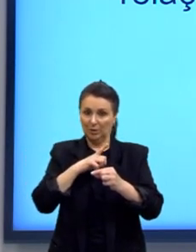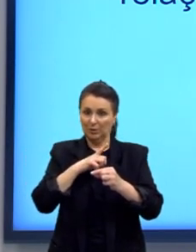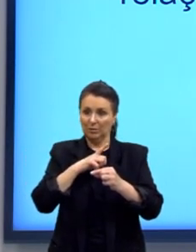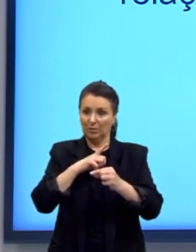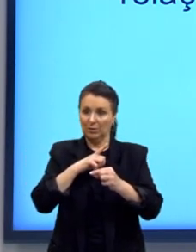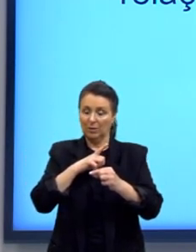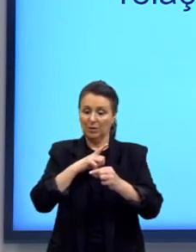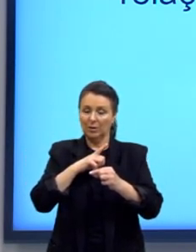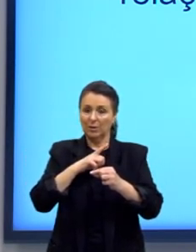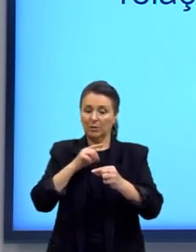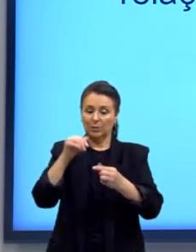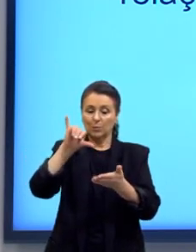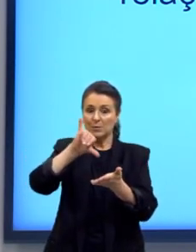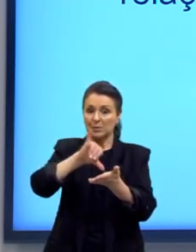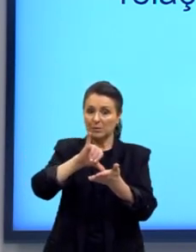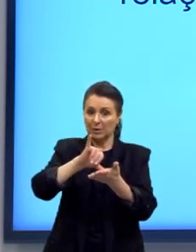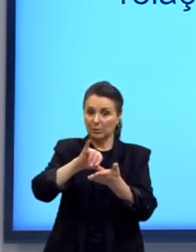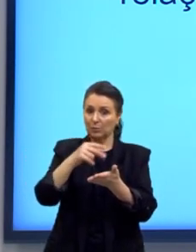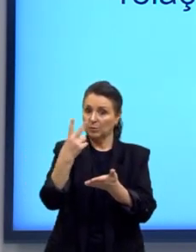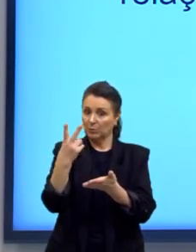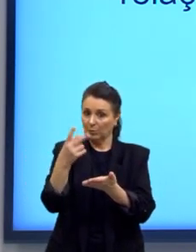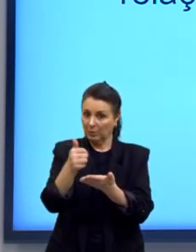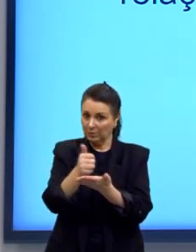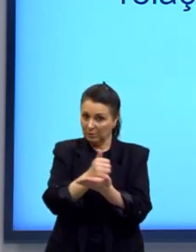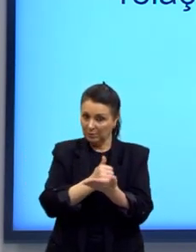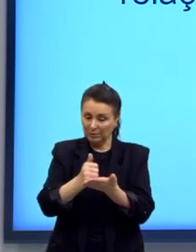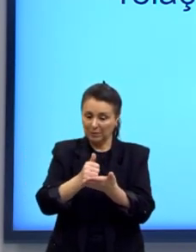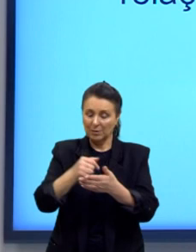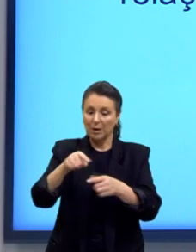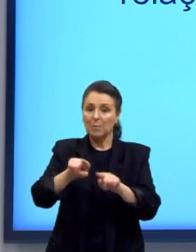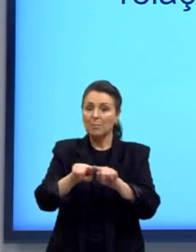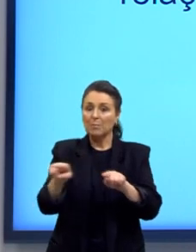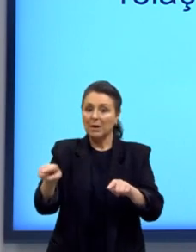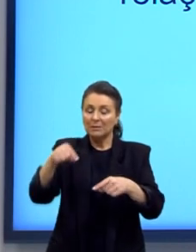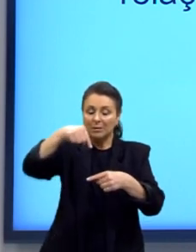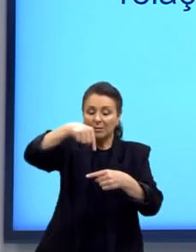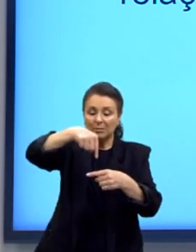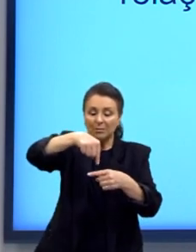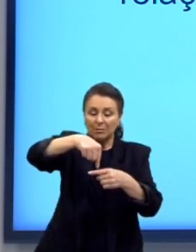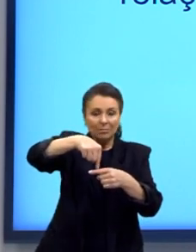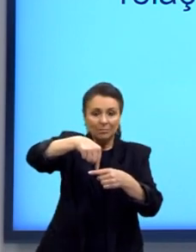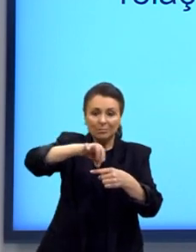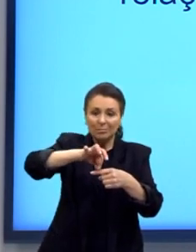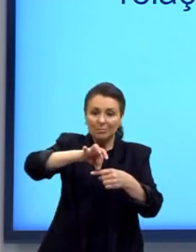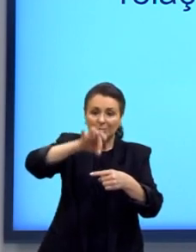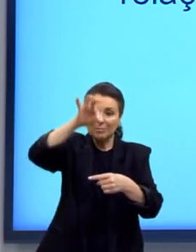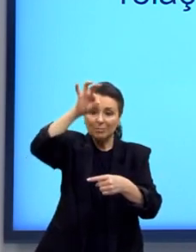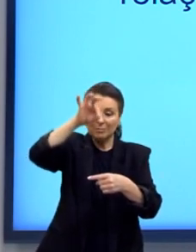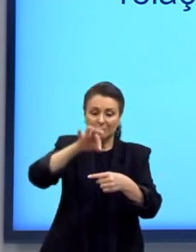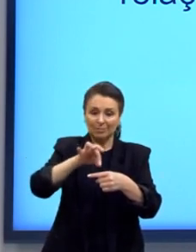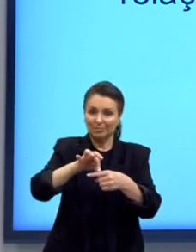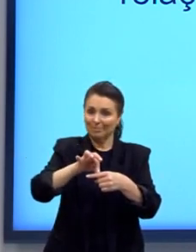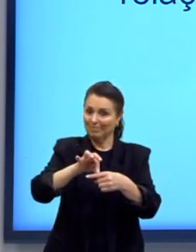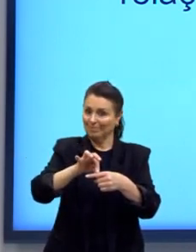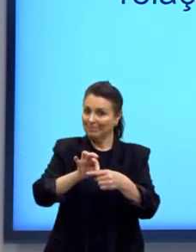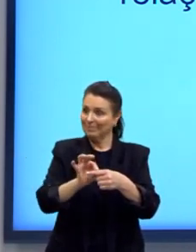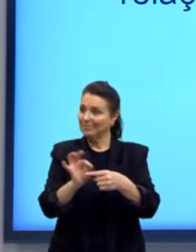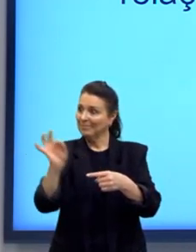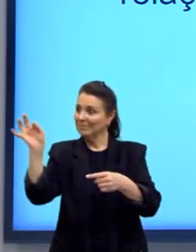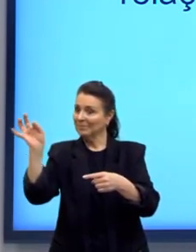eixo que liga ali o centro das duas bases mas o eixo não é perpendicular à base então ele não define a